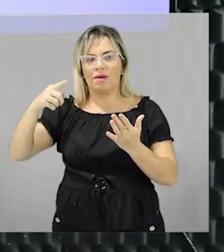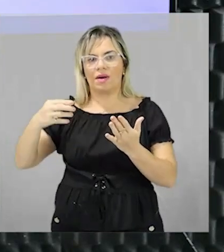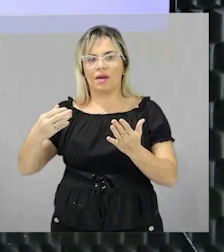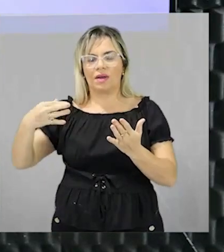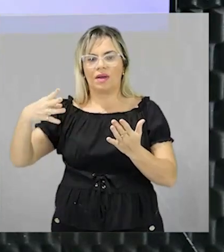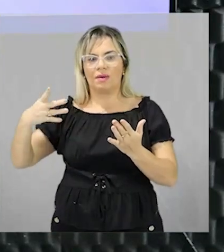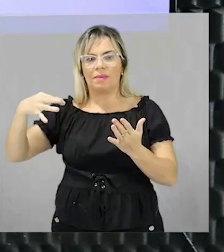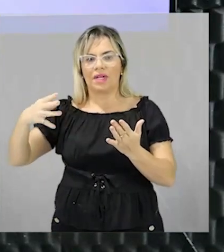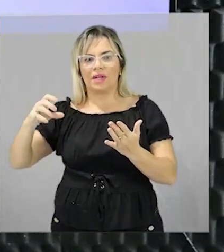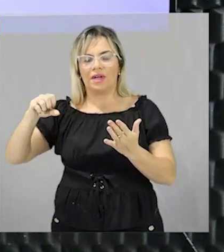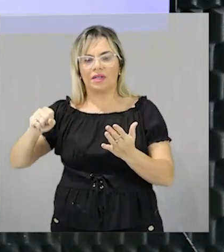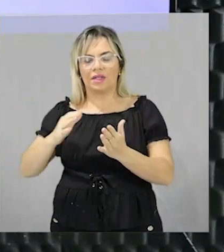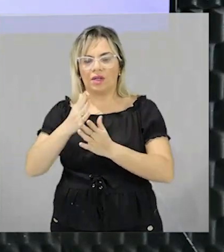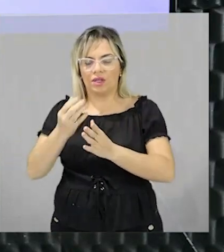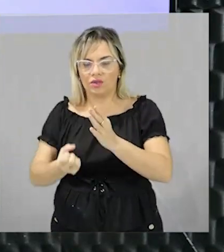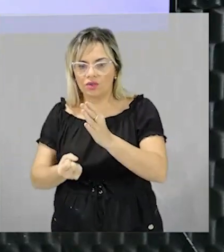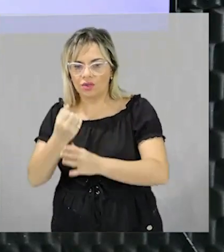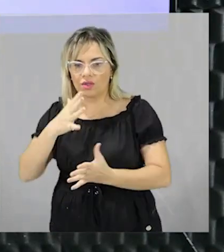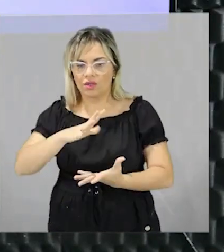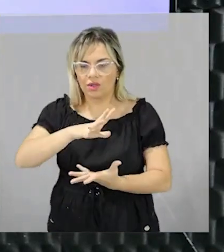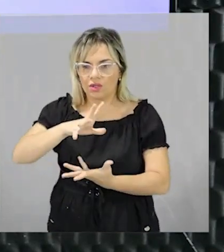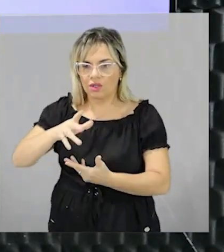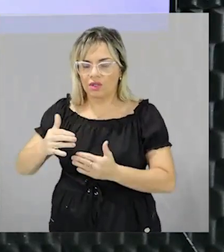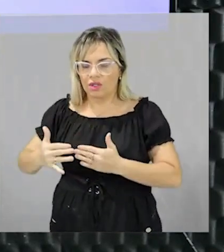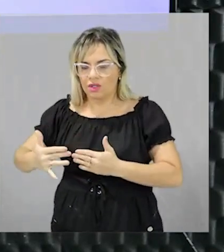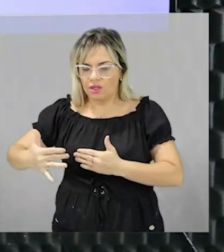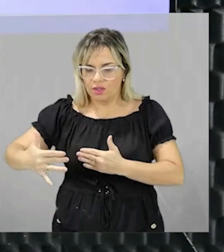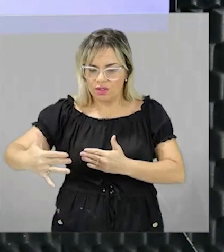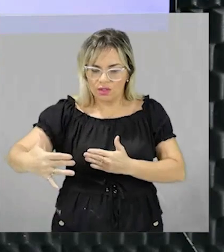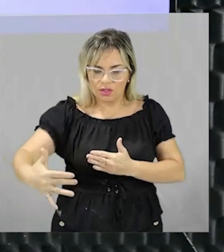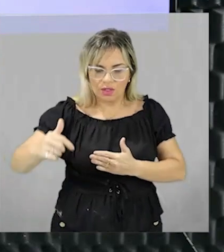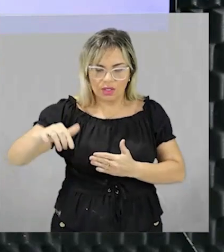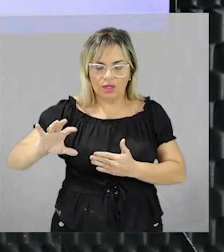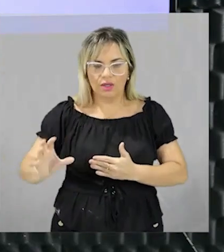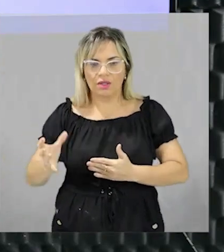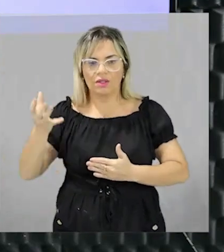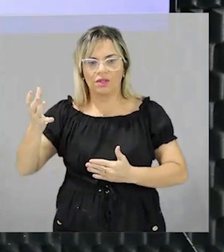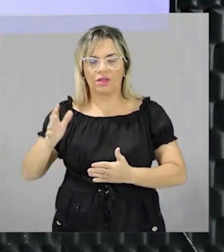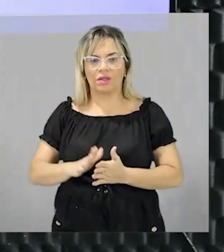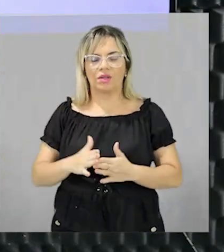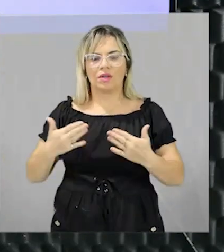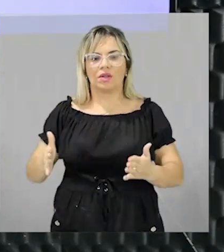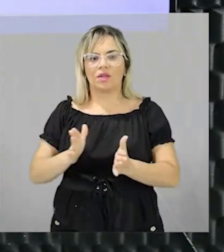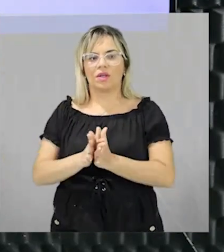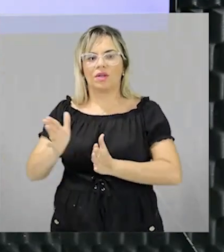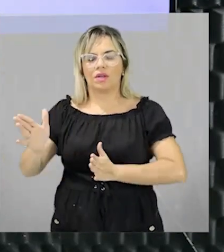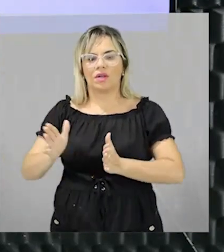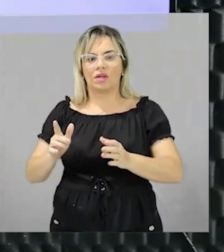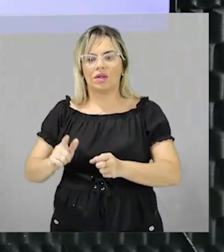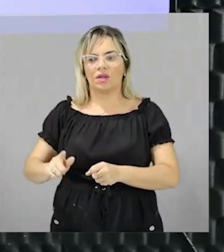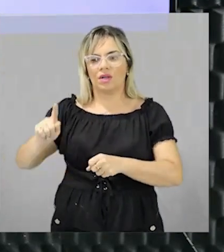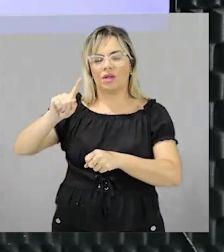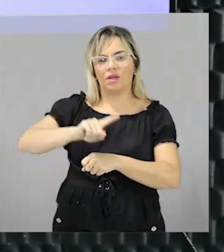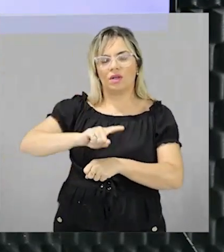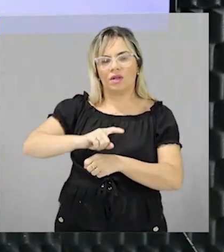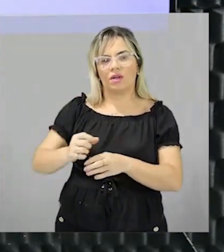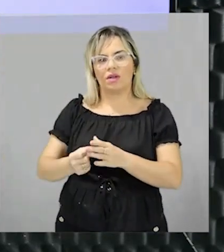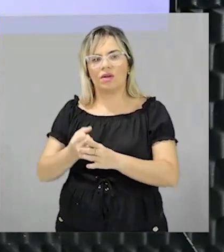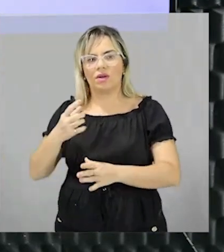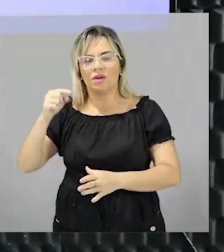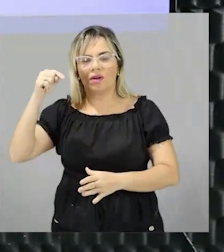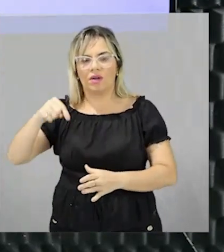Terra, e as outras eras é o que vem acontecendo desde o seu nascimento. As eras geológicas elas foram criadas para